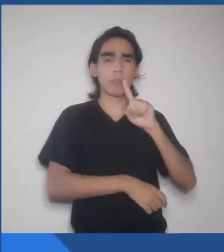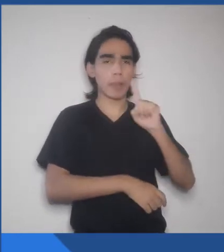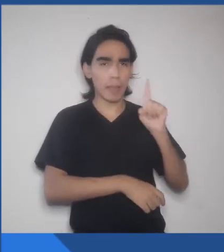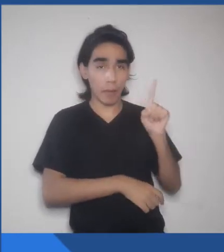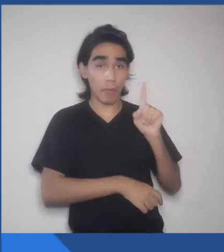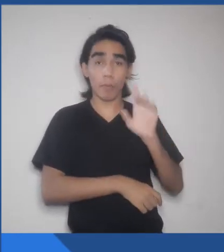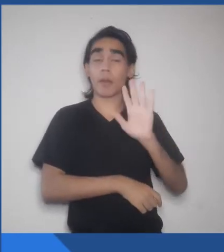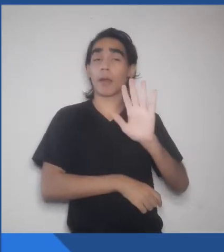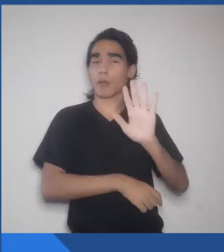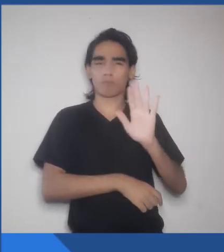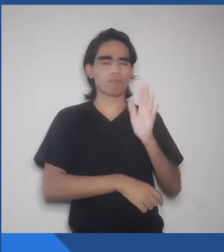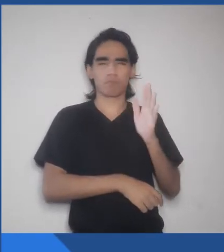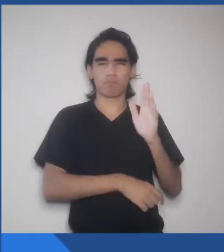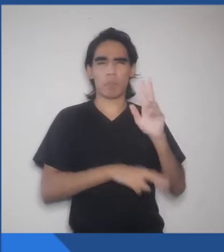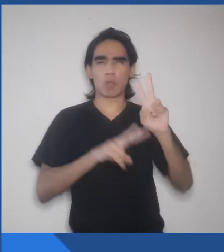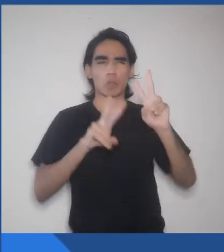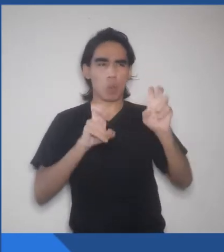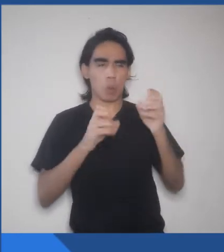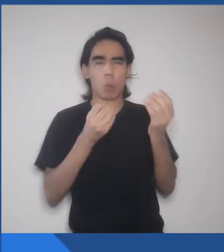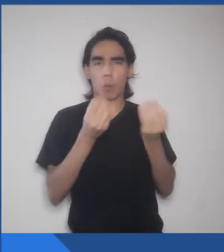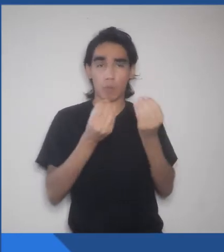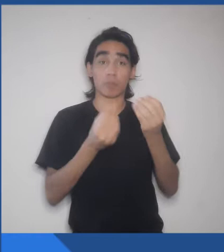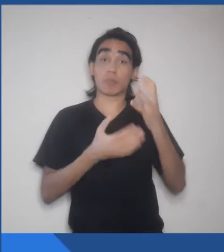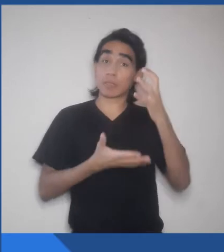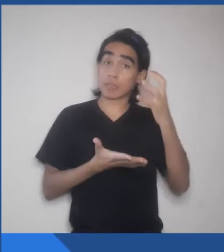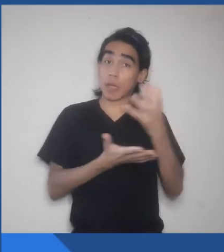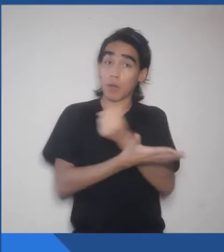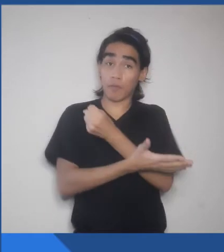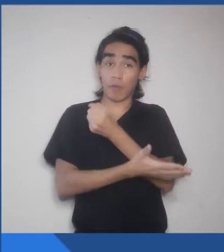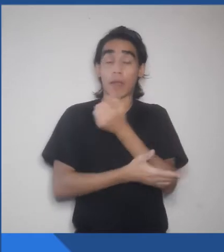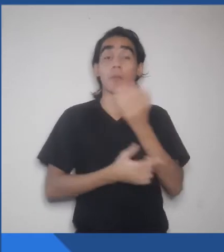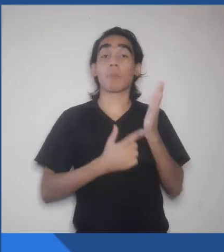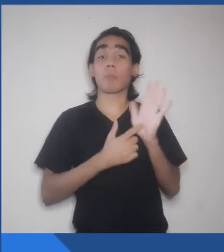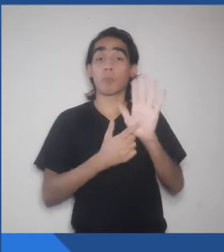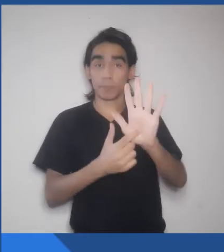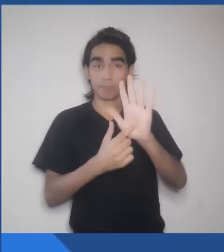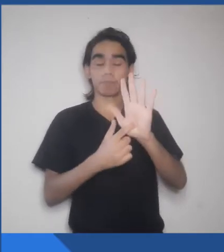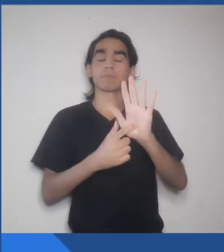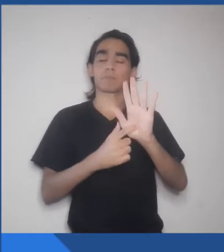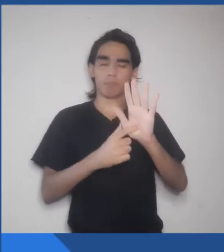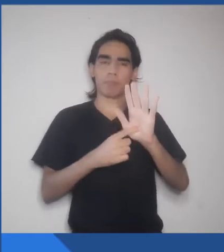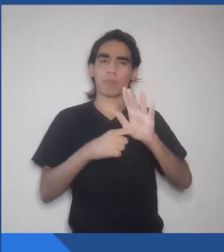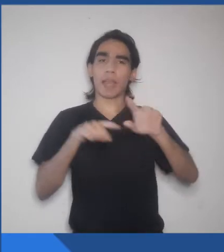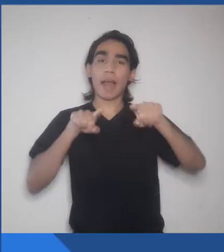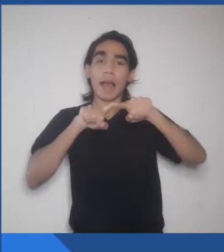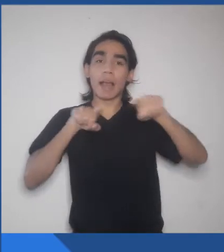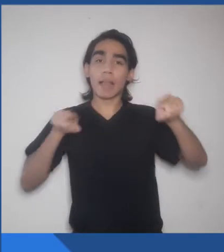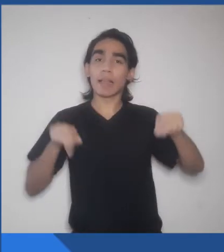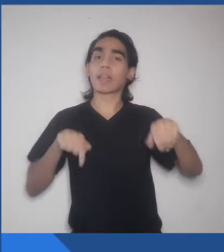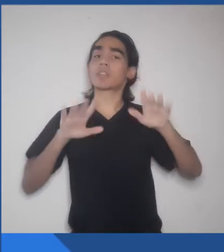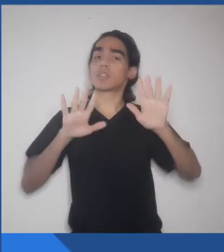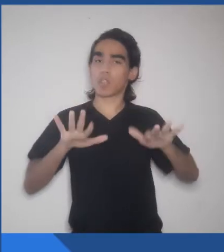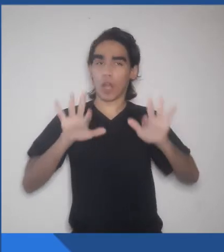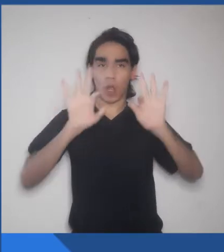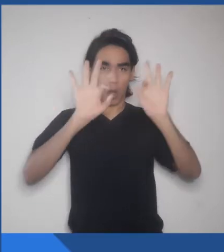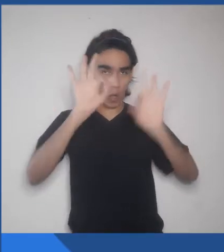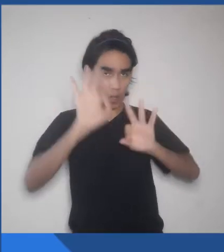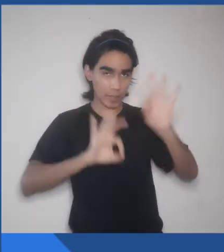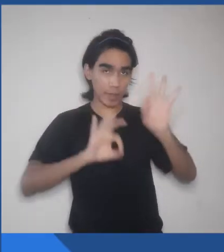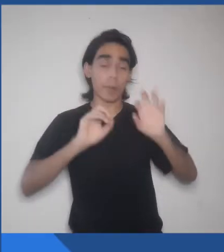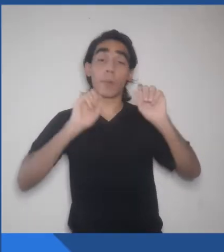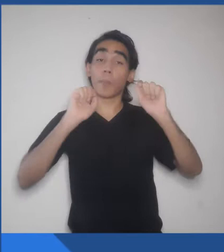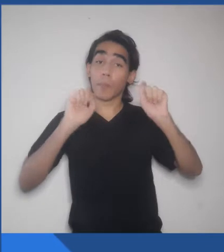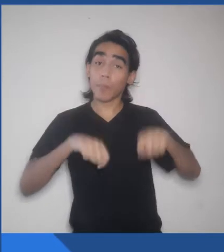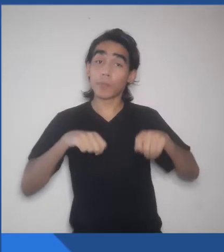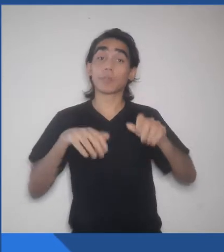tratar de agrupamentos agora. Então, é só salvar e mostrar. Então, a nossa sala já está habilitada para a gente trabalhar com os